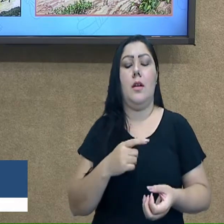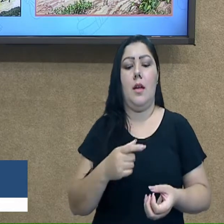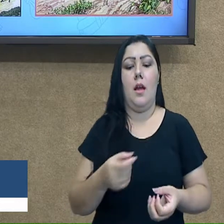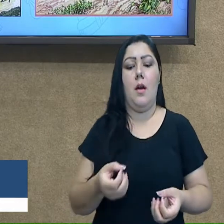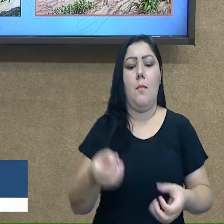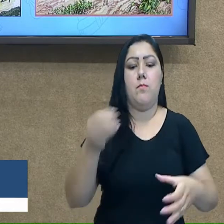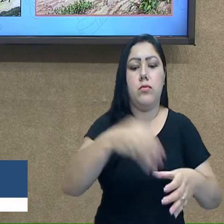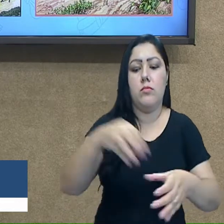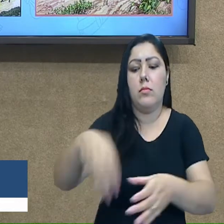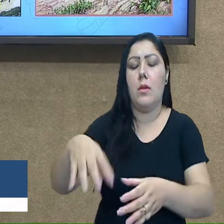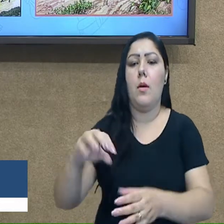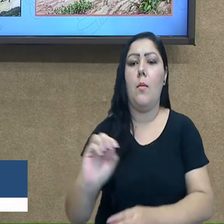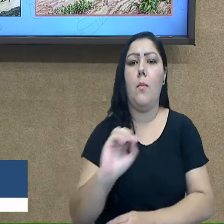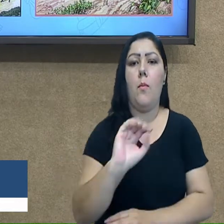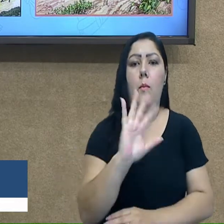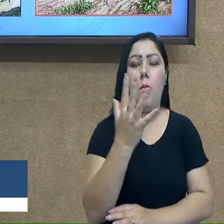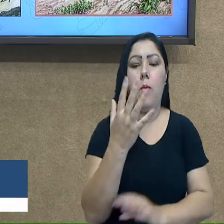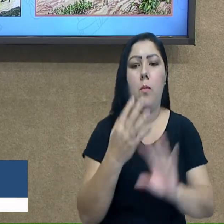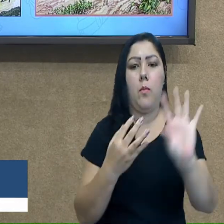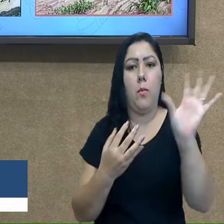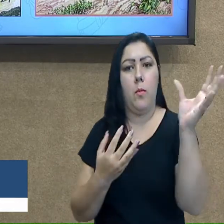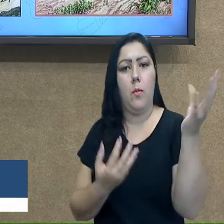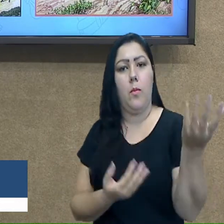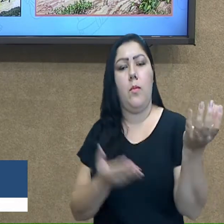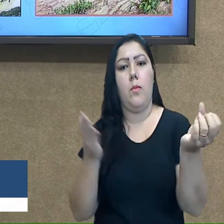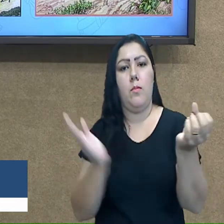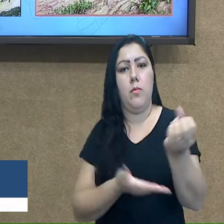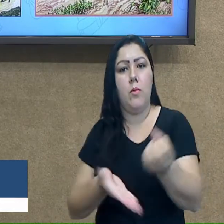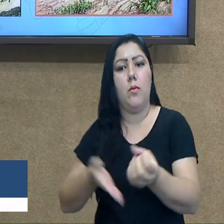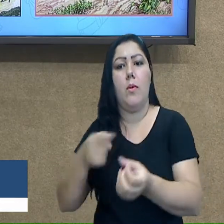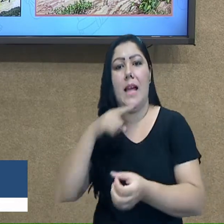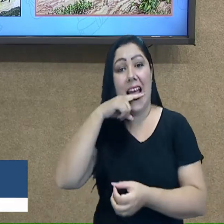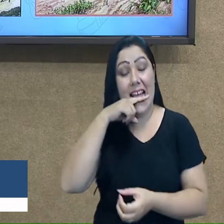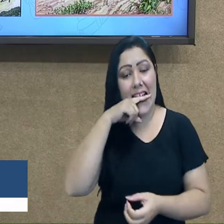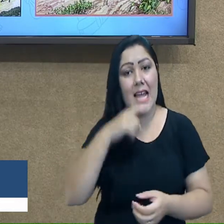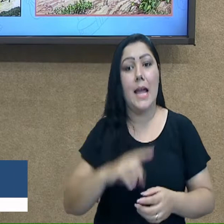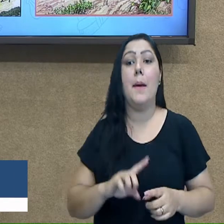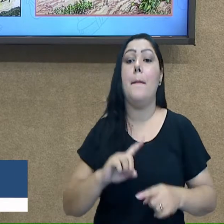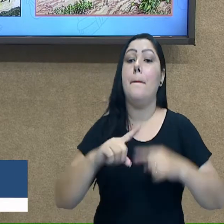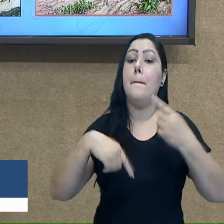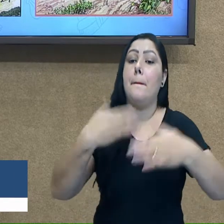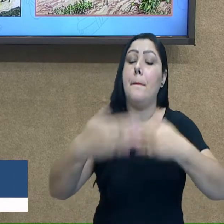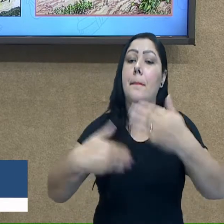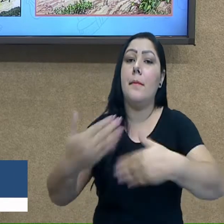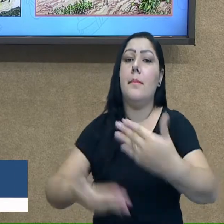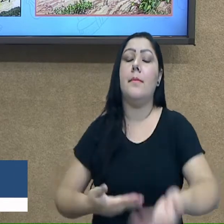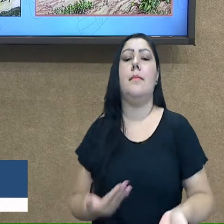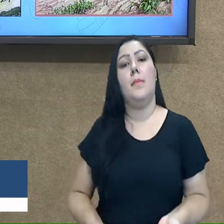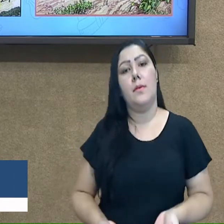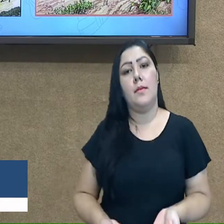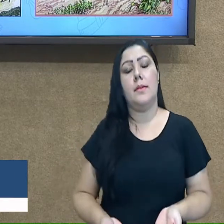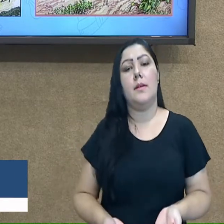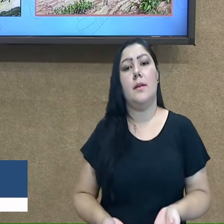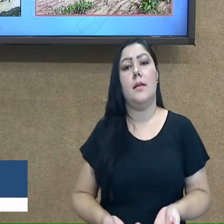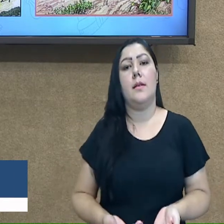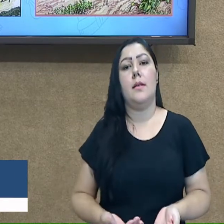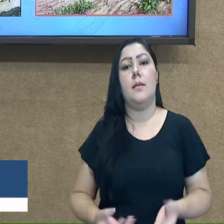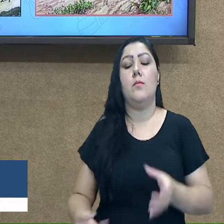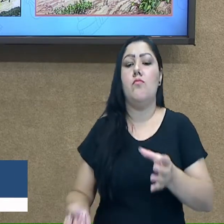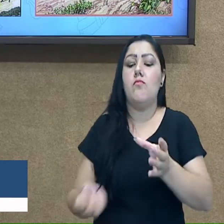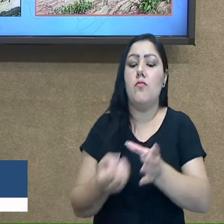as necessidades de consumo das populações nativas serviram para o desenvolvimento de outras atividades